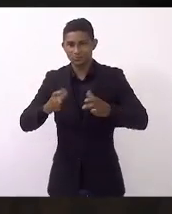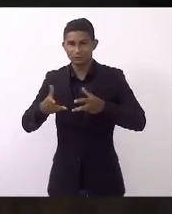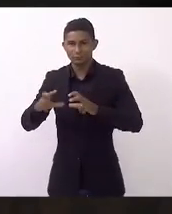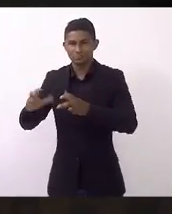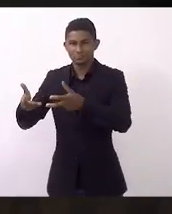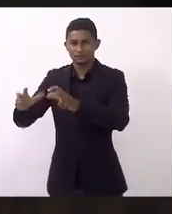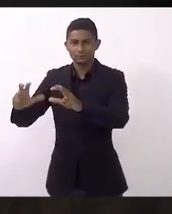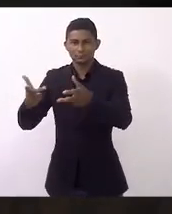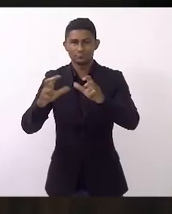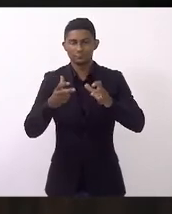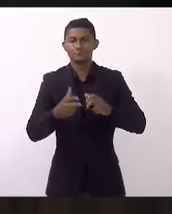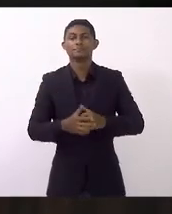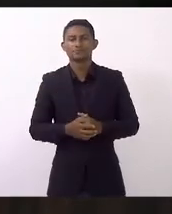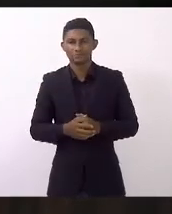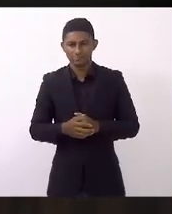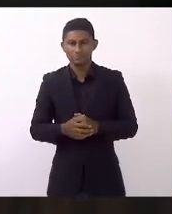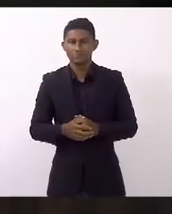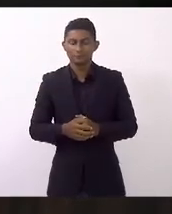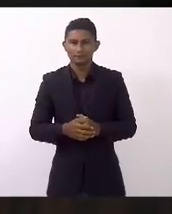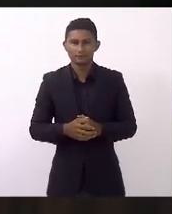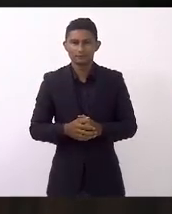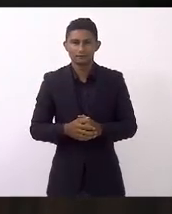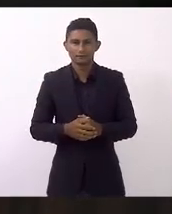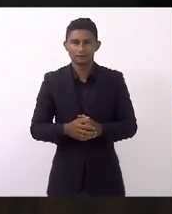Da Comissão de Constituição e Justiça.